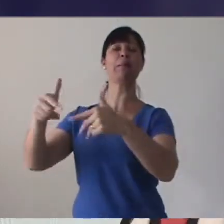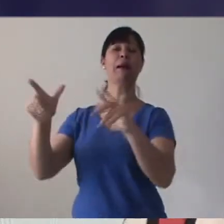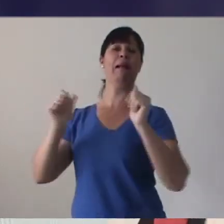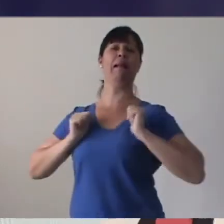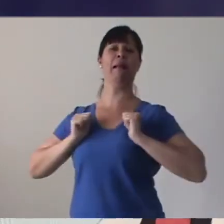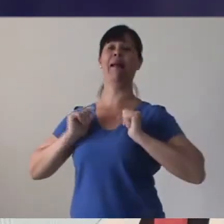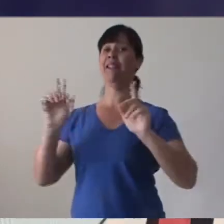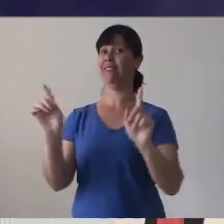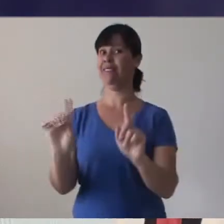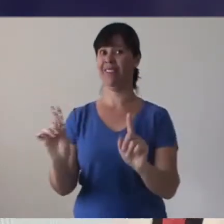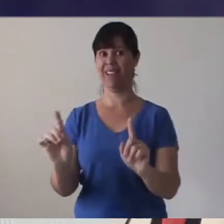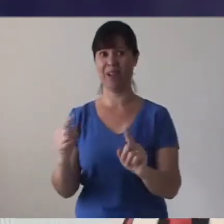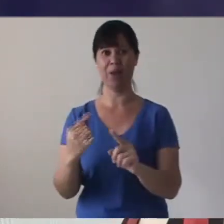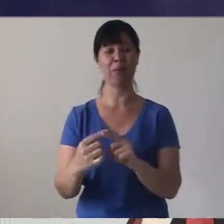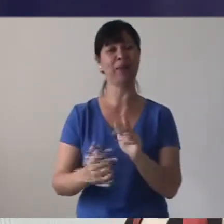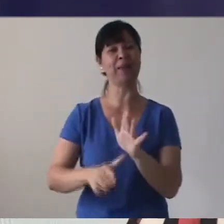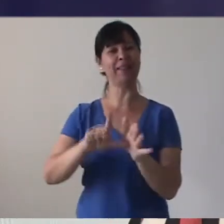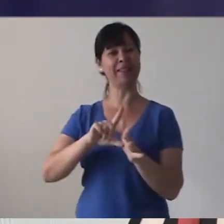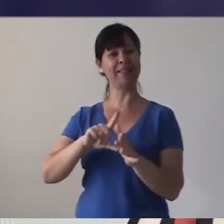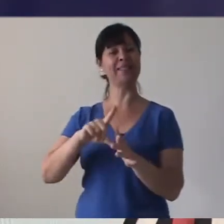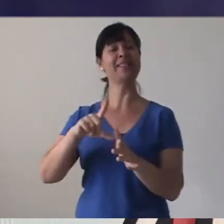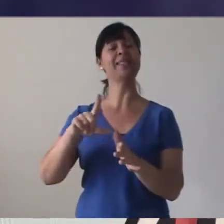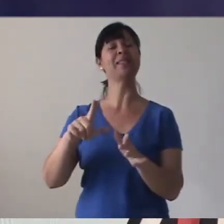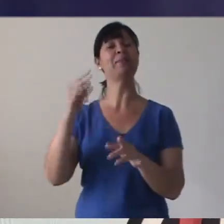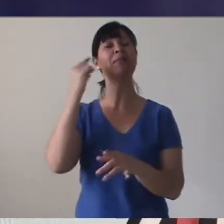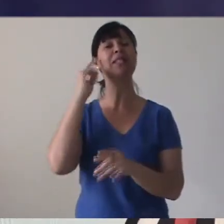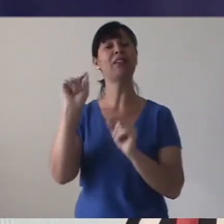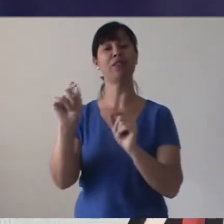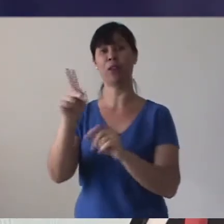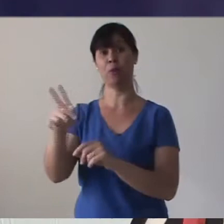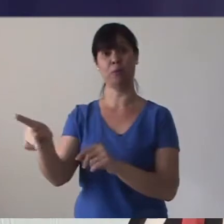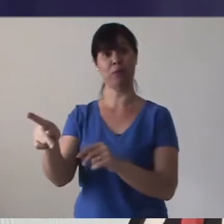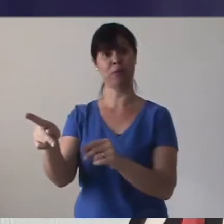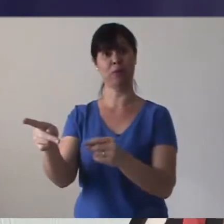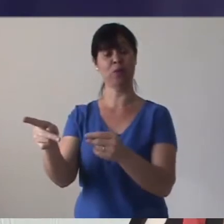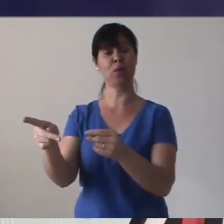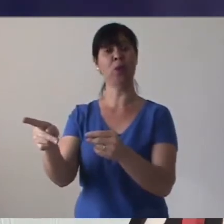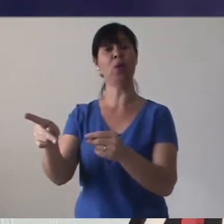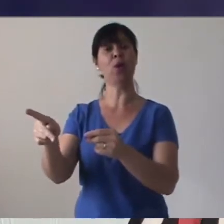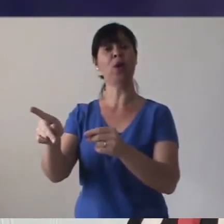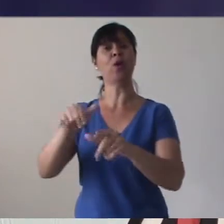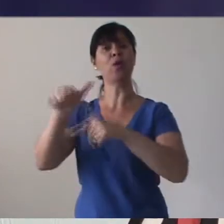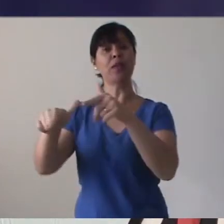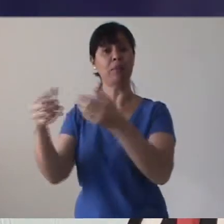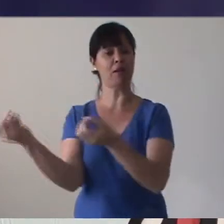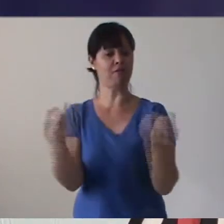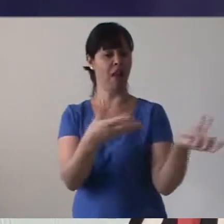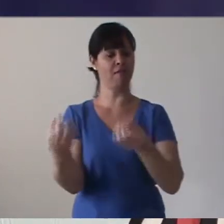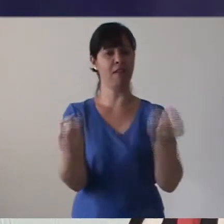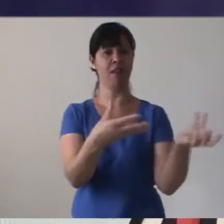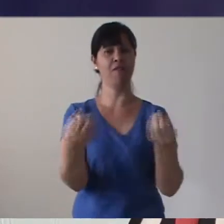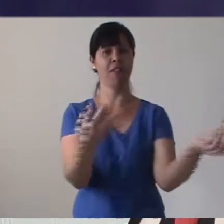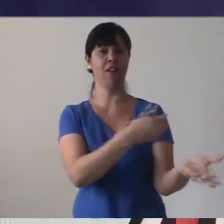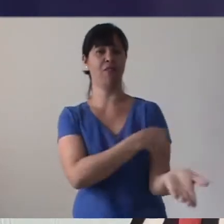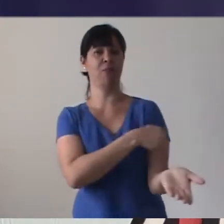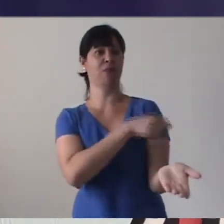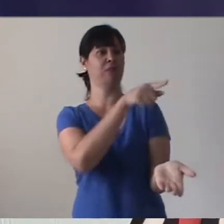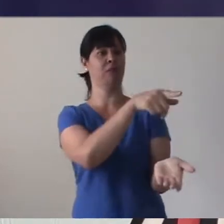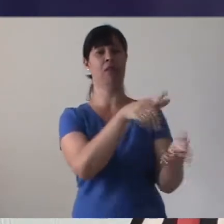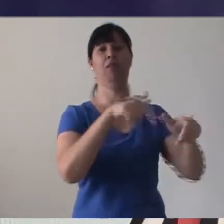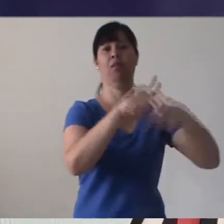é de que o professor está jogando todo o trabalho para o aluno. E não é isso, né? É um processo